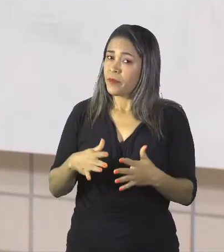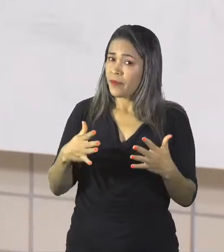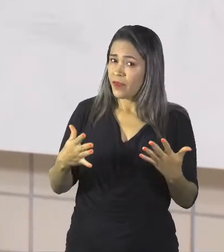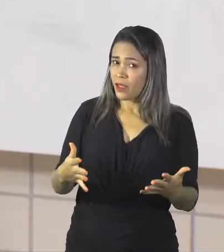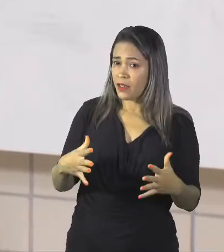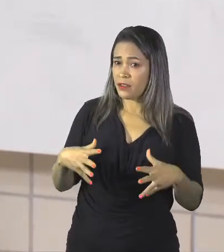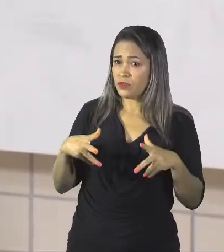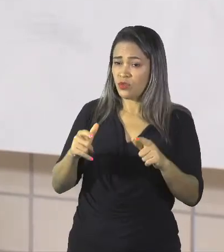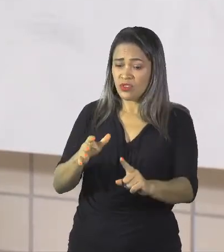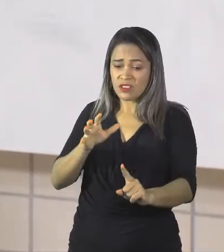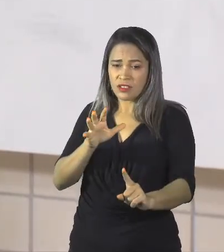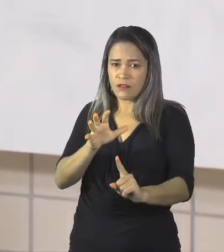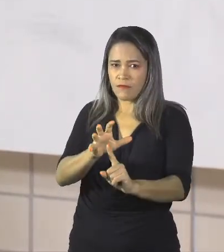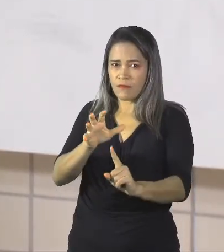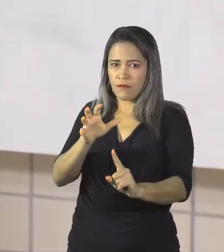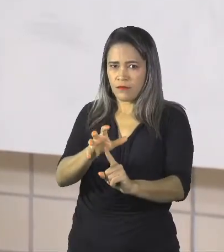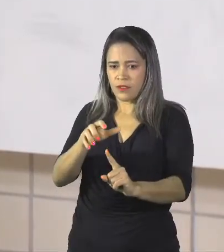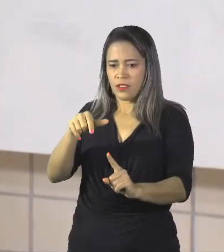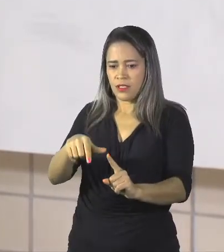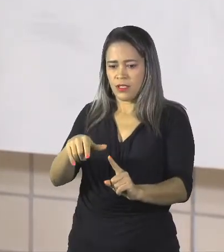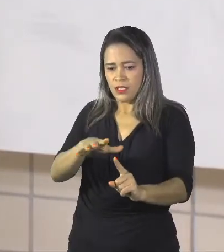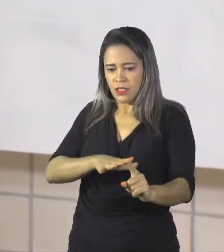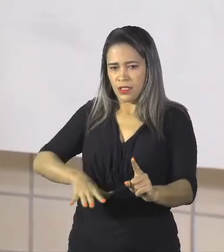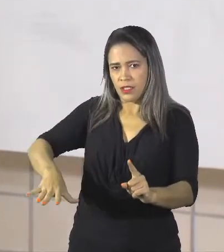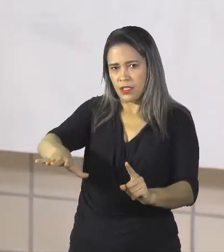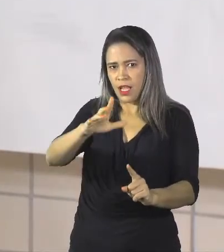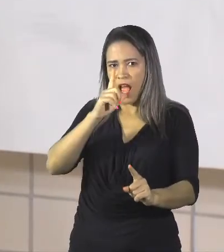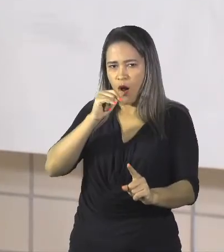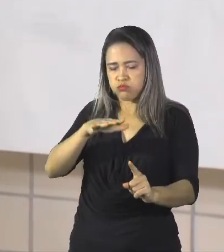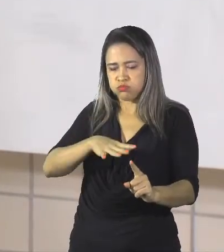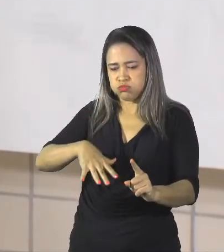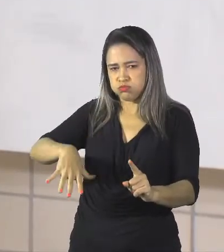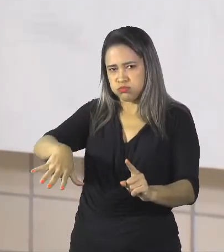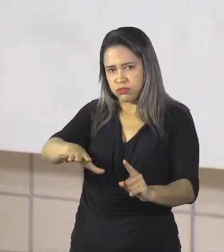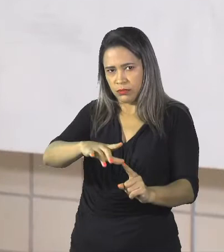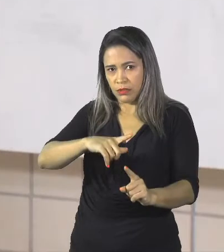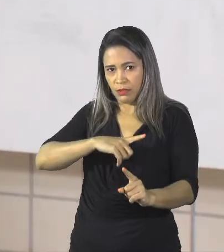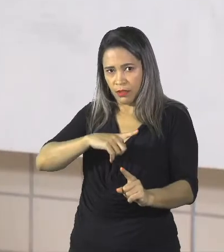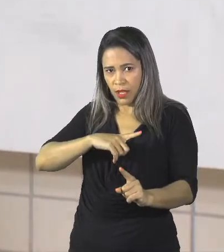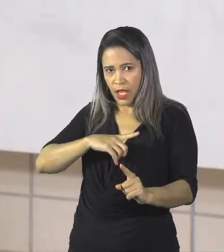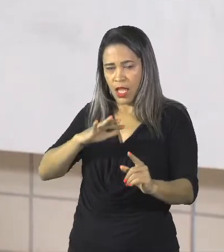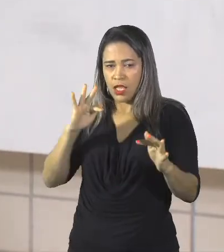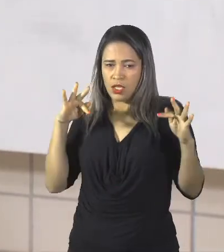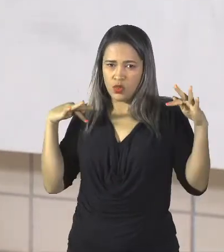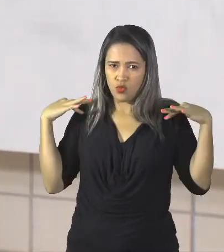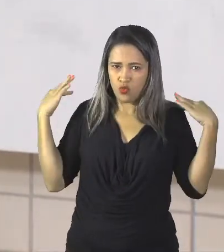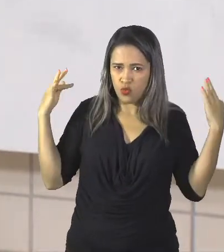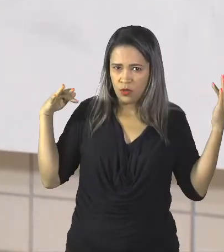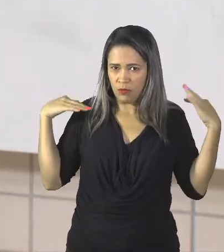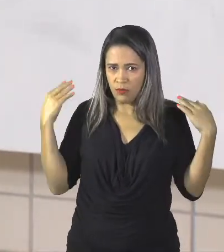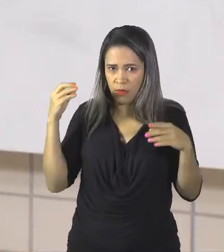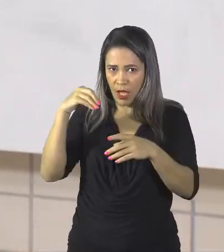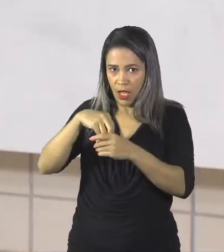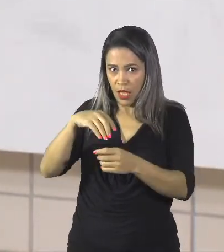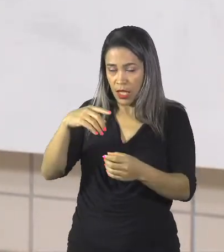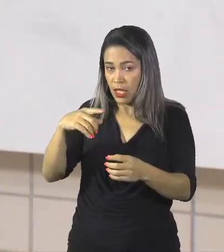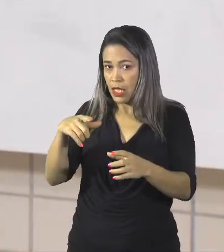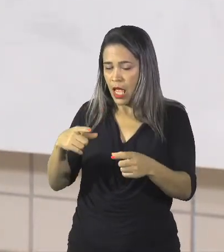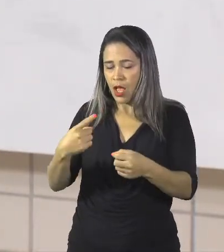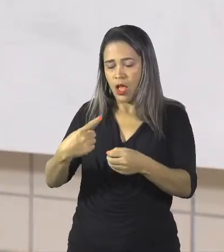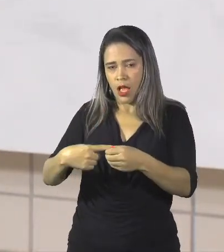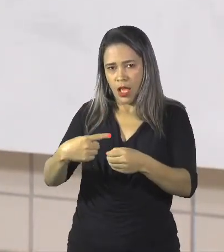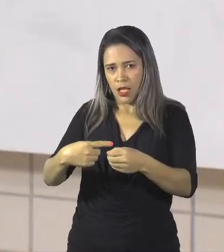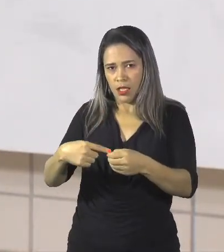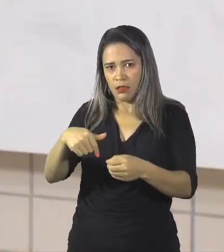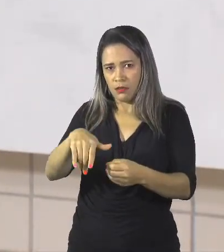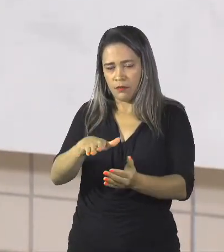essa influência que o lago tem no nosso turismo, no turismo da nossa cidade, ele também